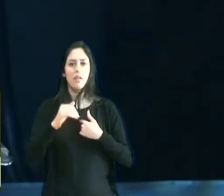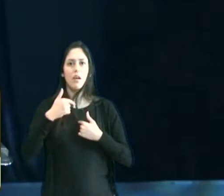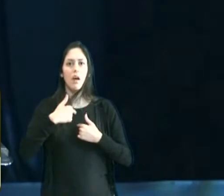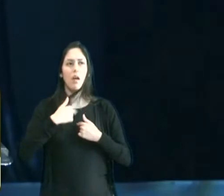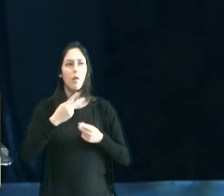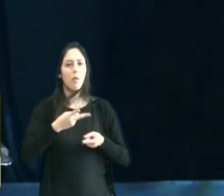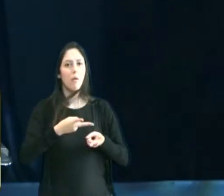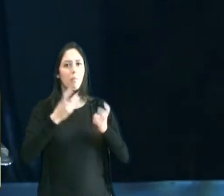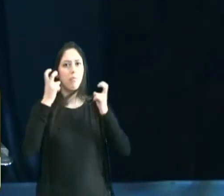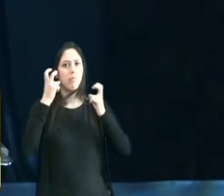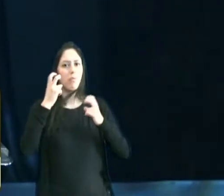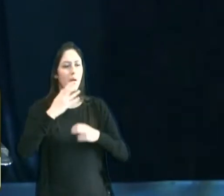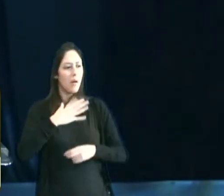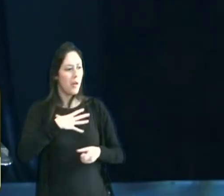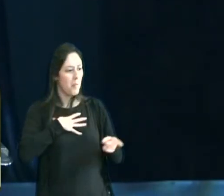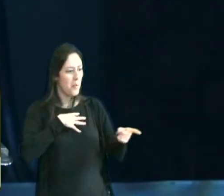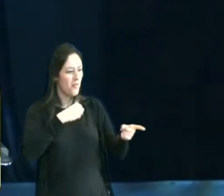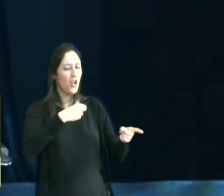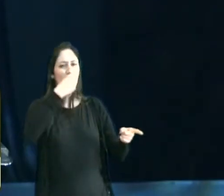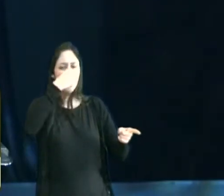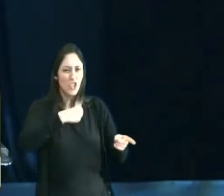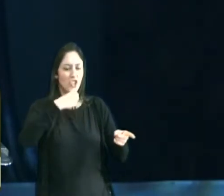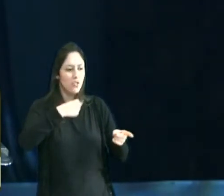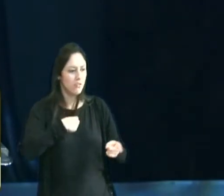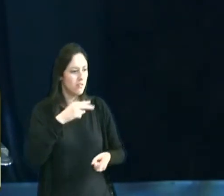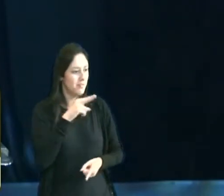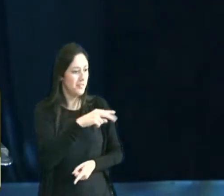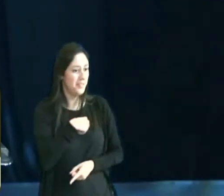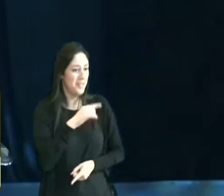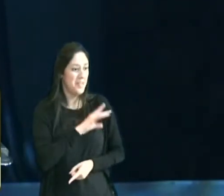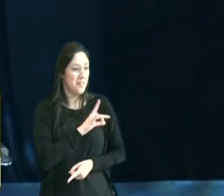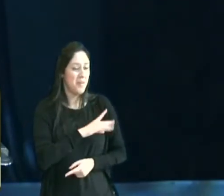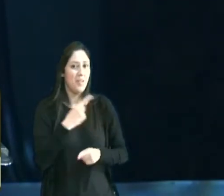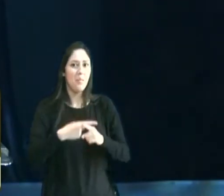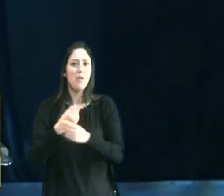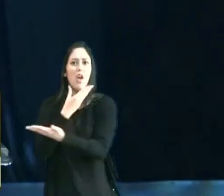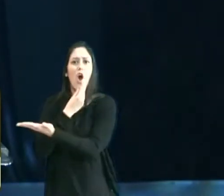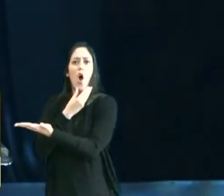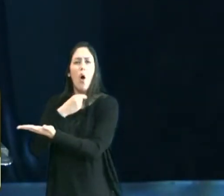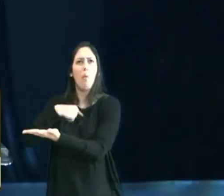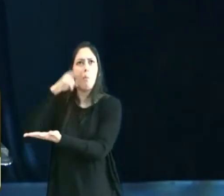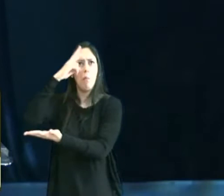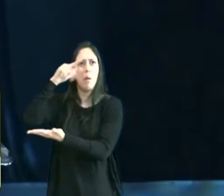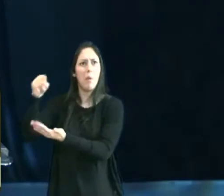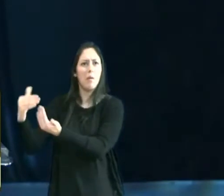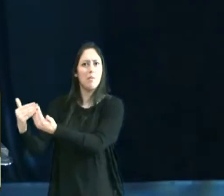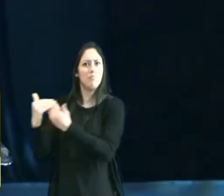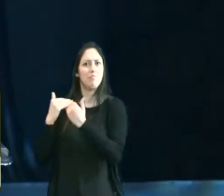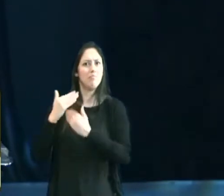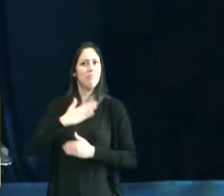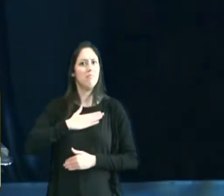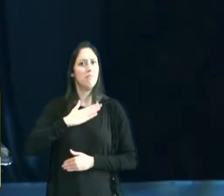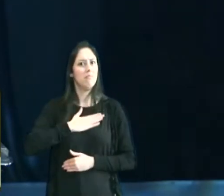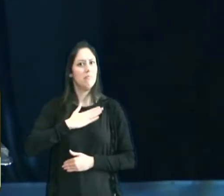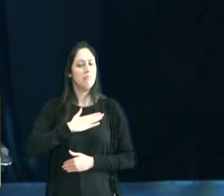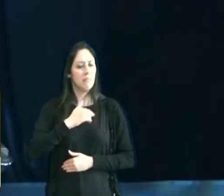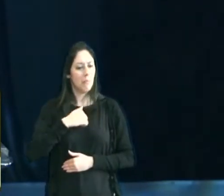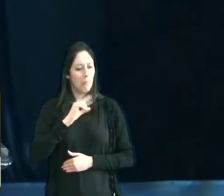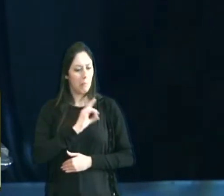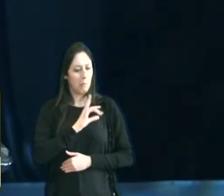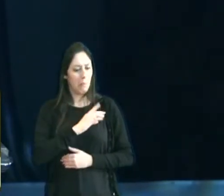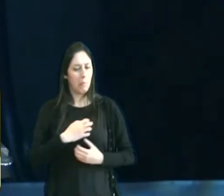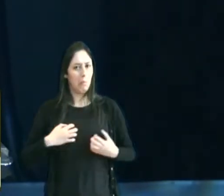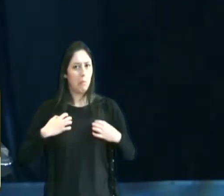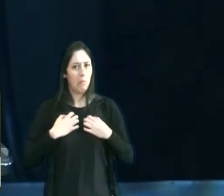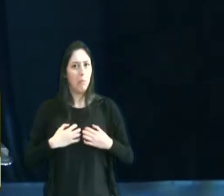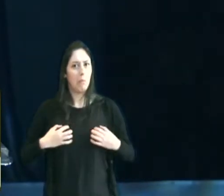neném, e a gente fica apavorado, porque as vozes alarmantes que anunciam o